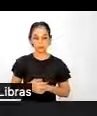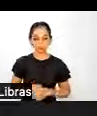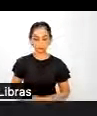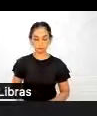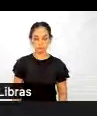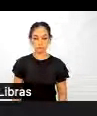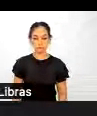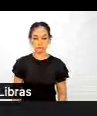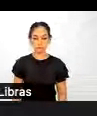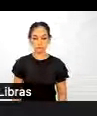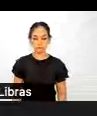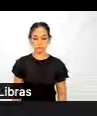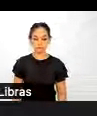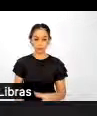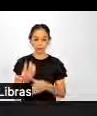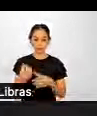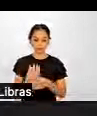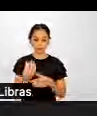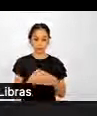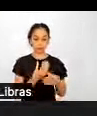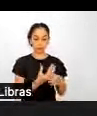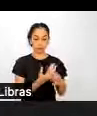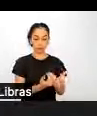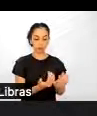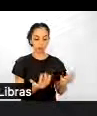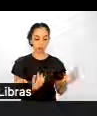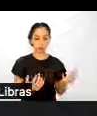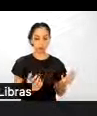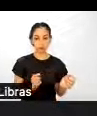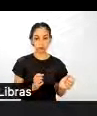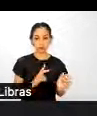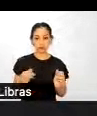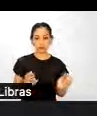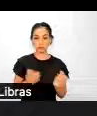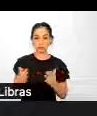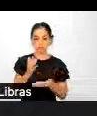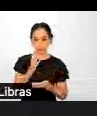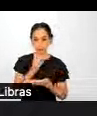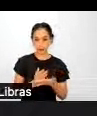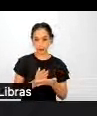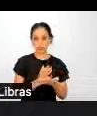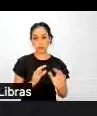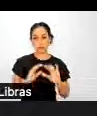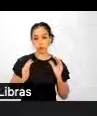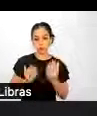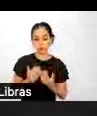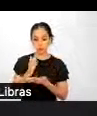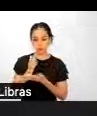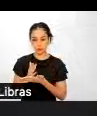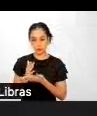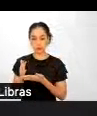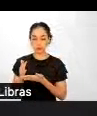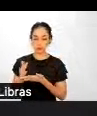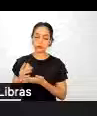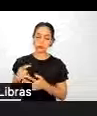essa produção que é gerada, ela vai, então, metade fica para a comunidade e metade tem que